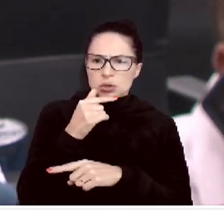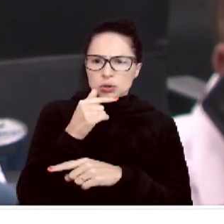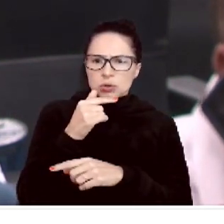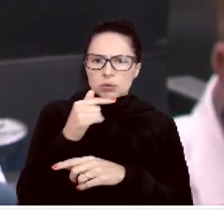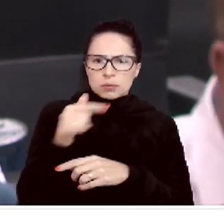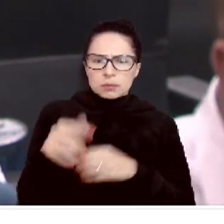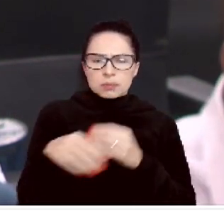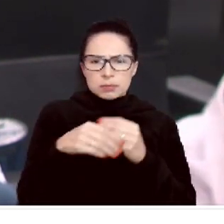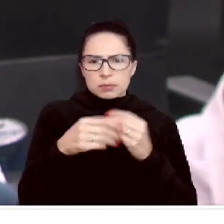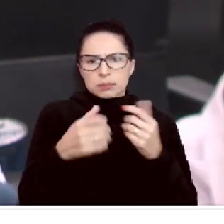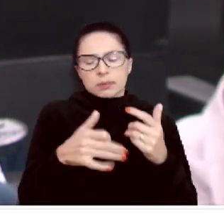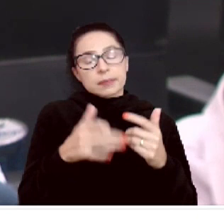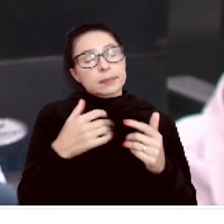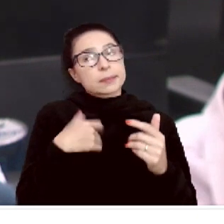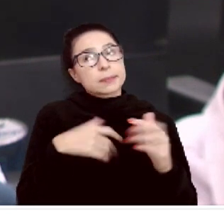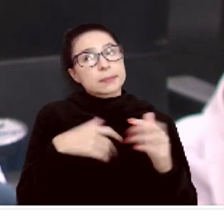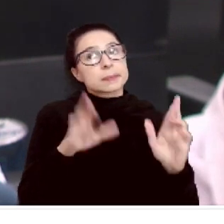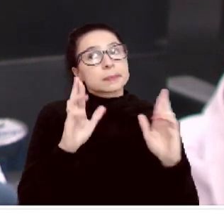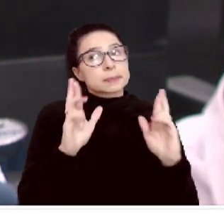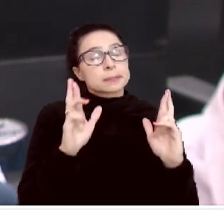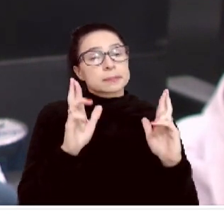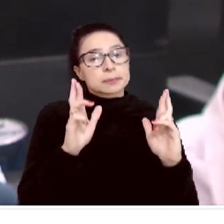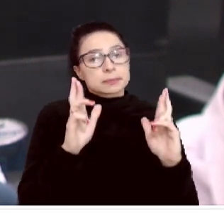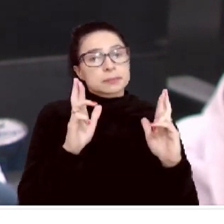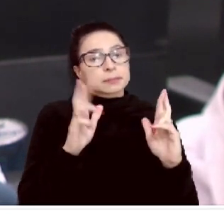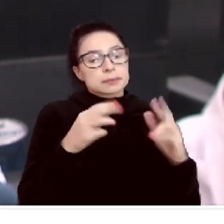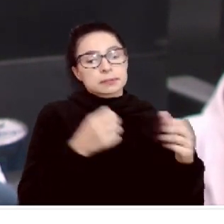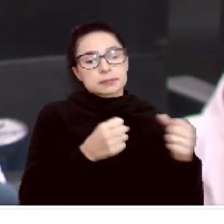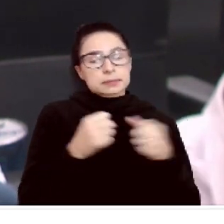vereador. Esperamos que ainda o executivo